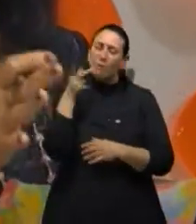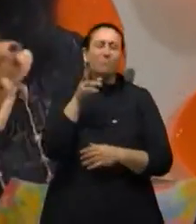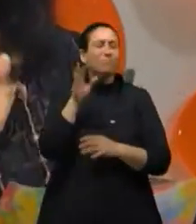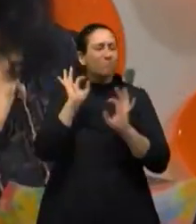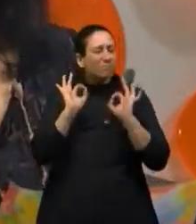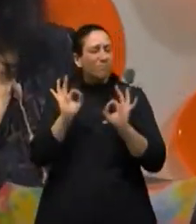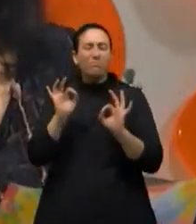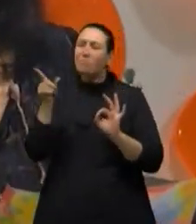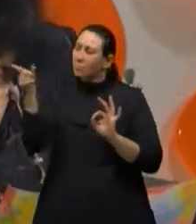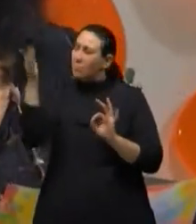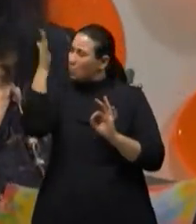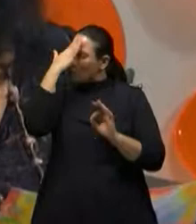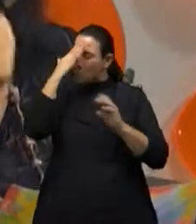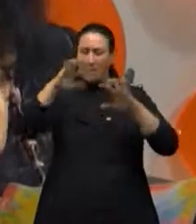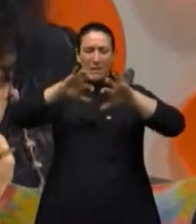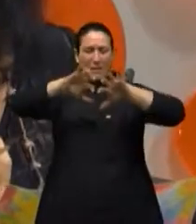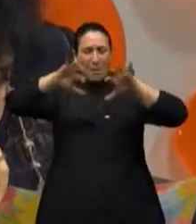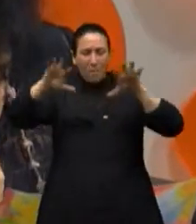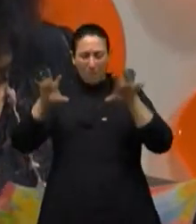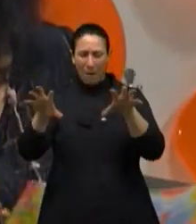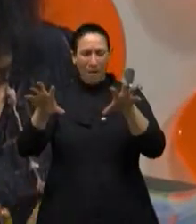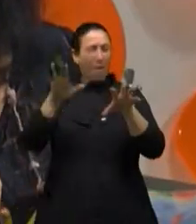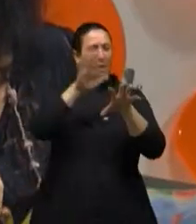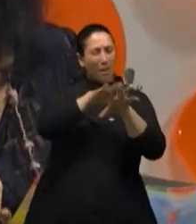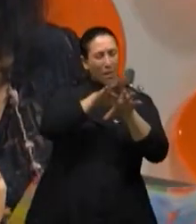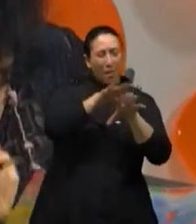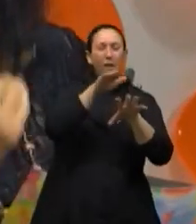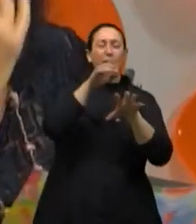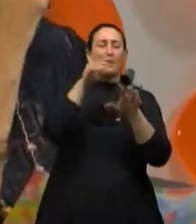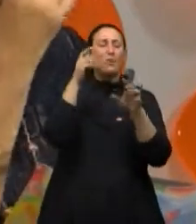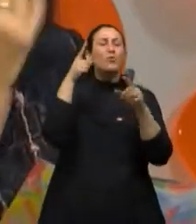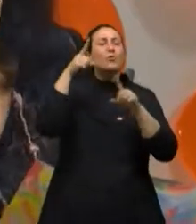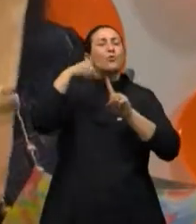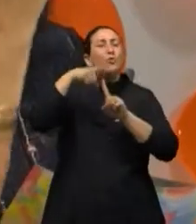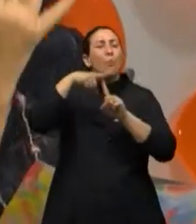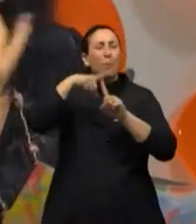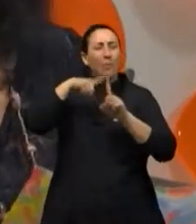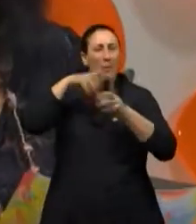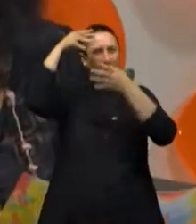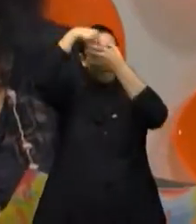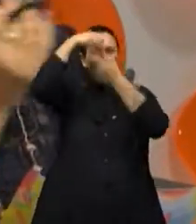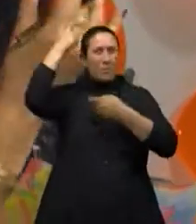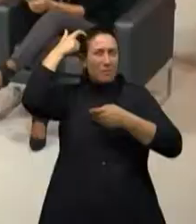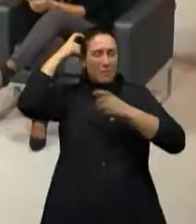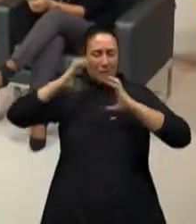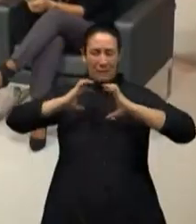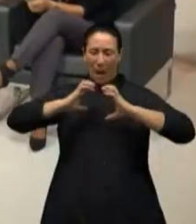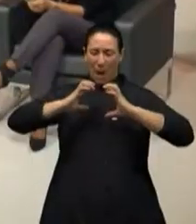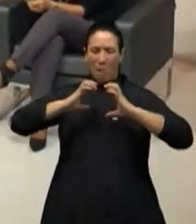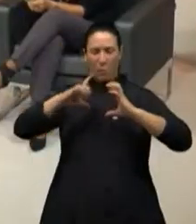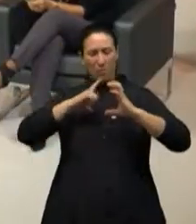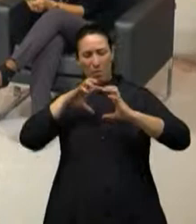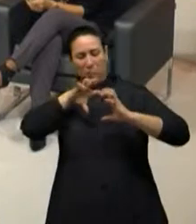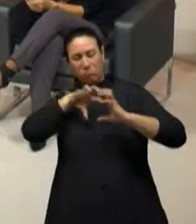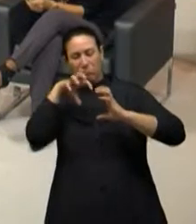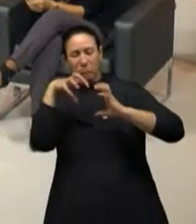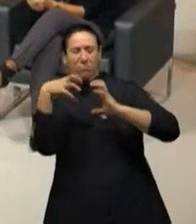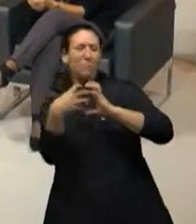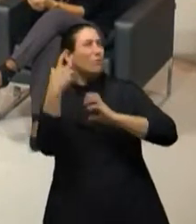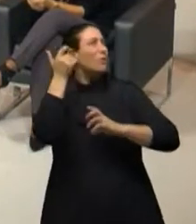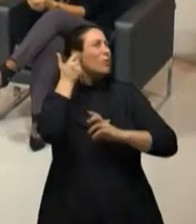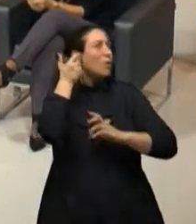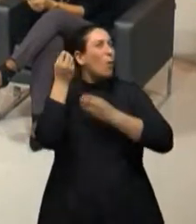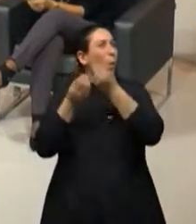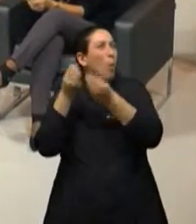fizeste uma separação de zonas que a gente tem na nossa na nossa cabeça no cérebro na audição né e quais são